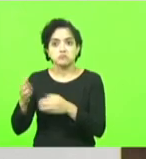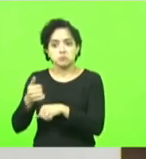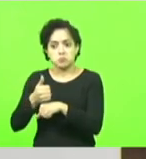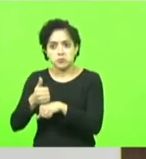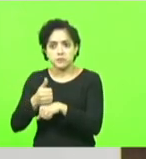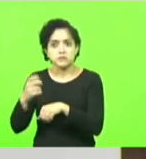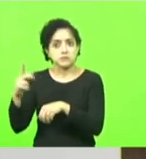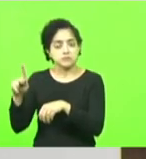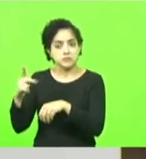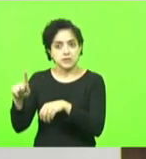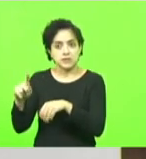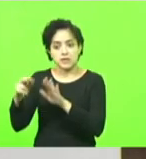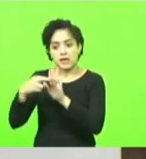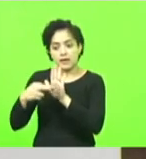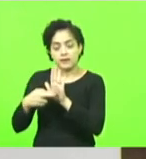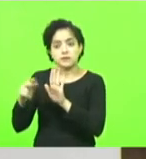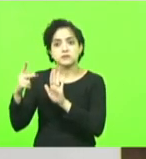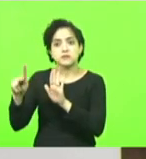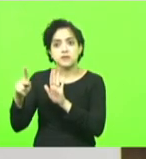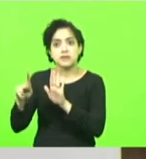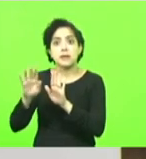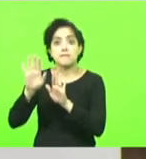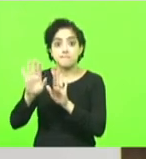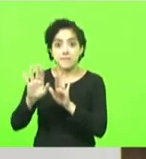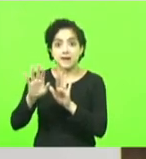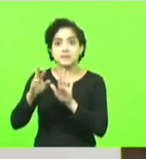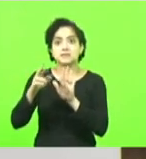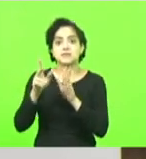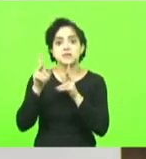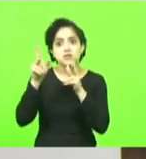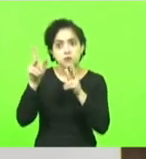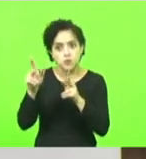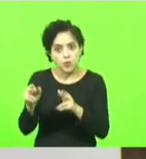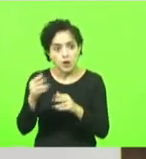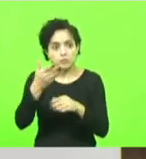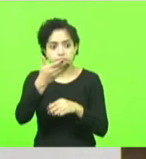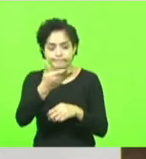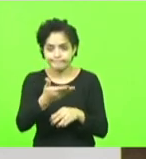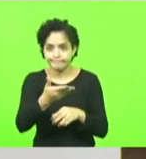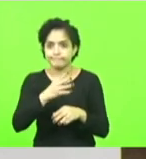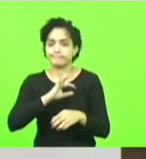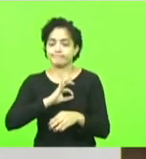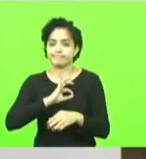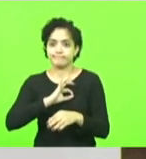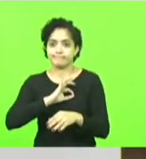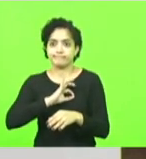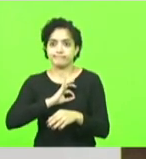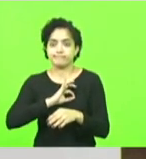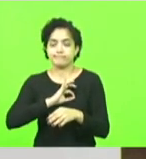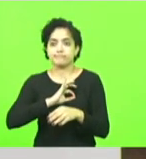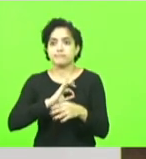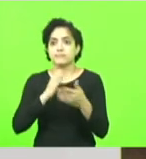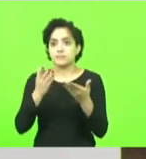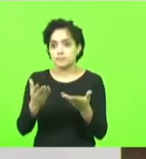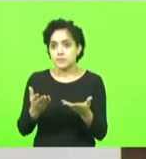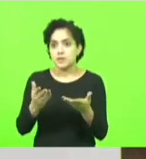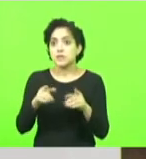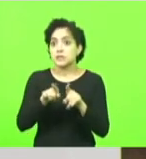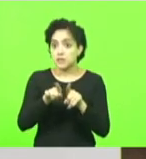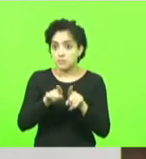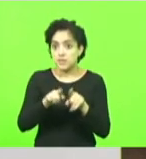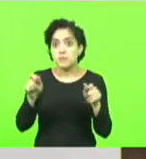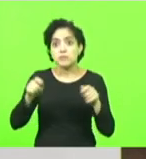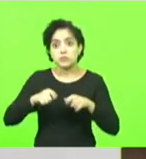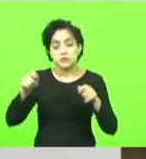regras. Agora eu queria que as mesmas condições fossem dadas aos praças. Que aos praças também pudesse